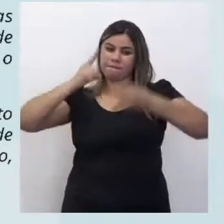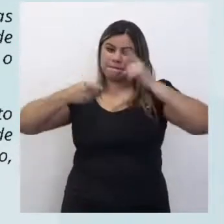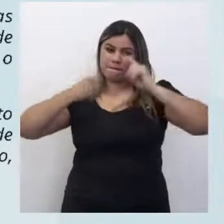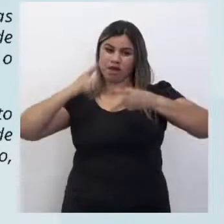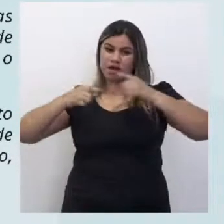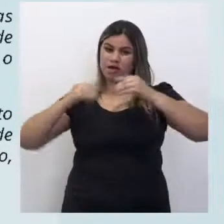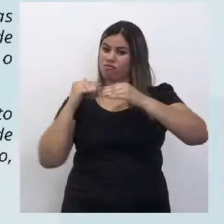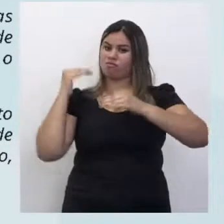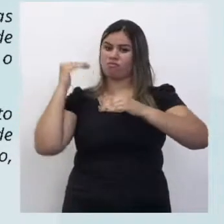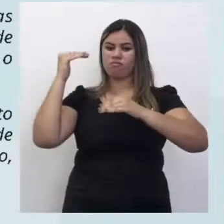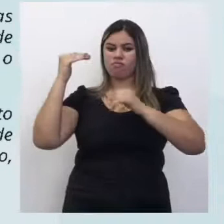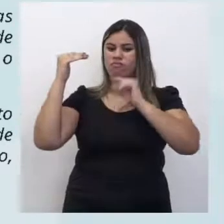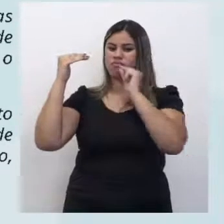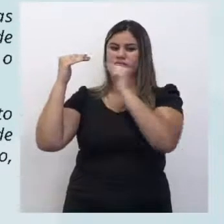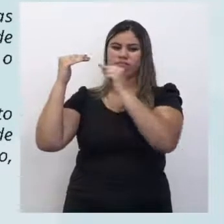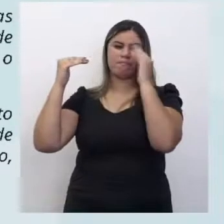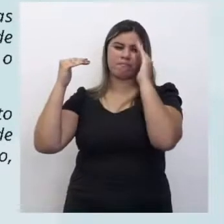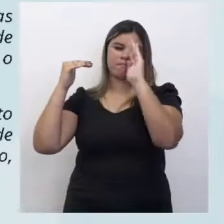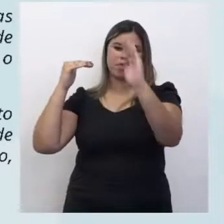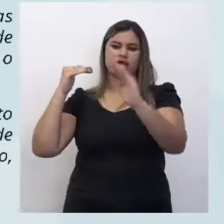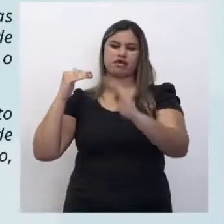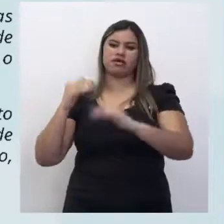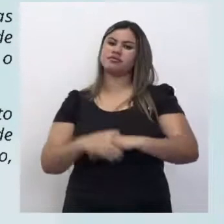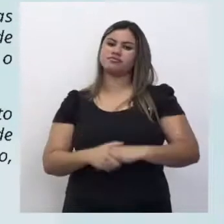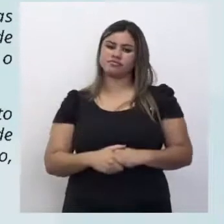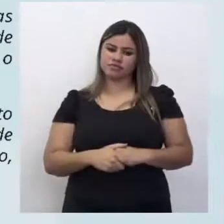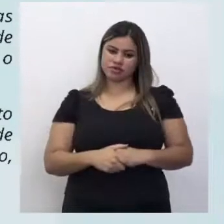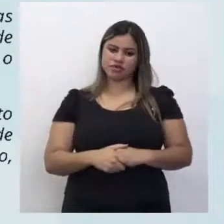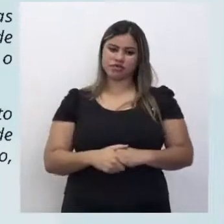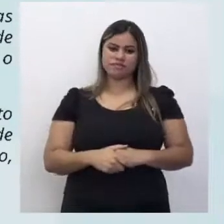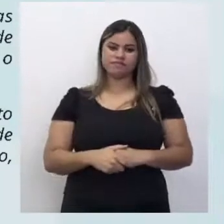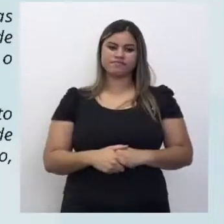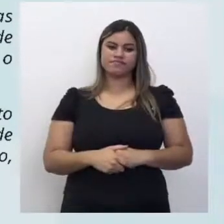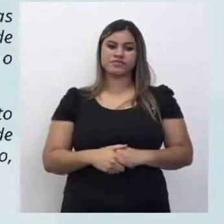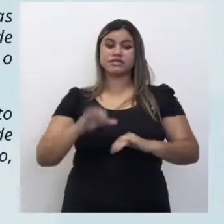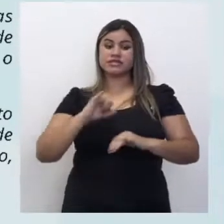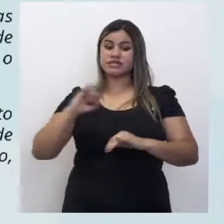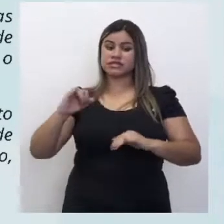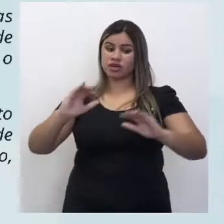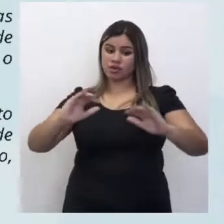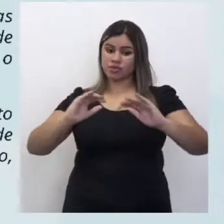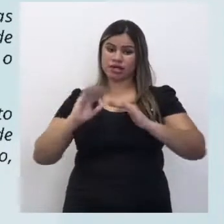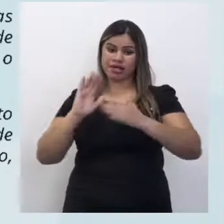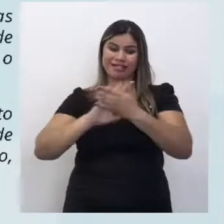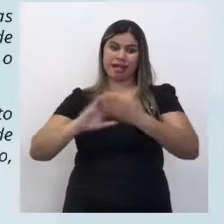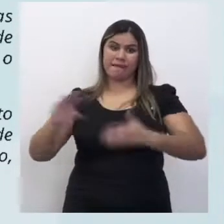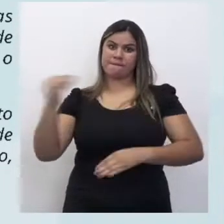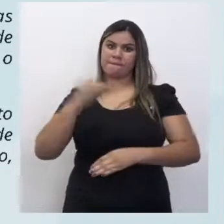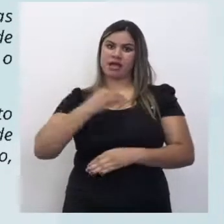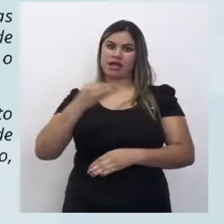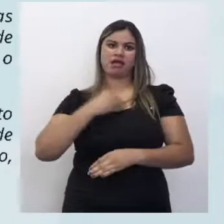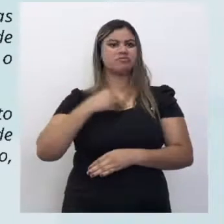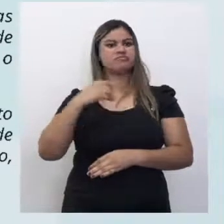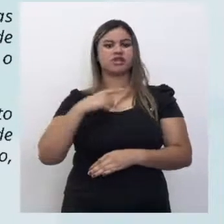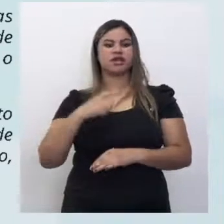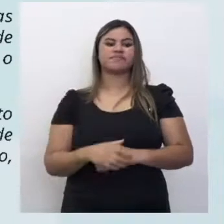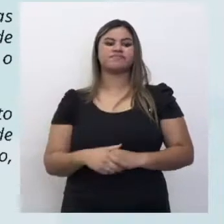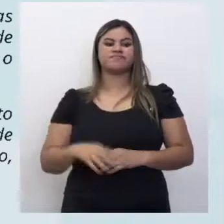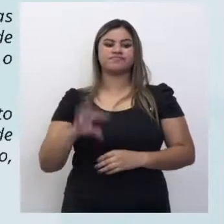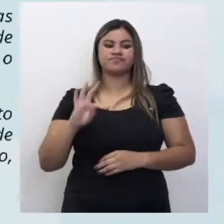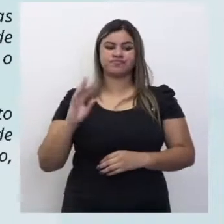Cometer o crime de lesa majestade é considerado um sacrilégio, ou seja, um pecado, né? E uma outra teoria aí do